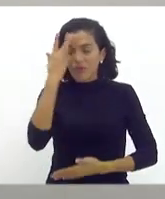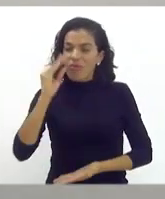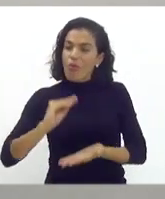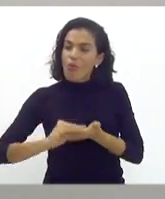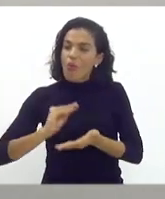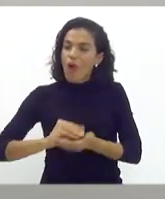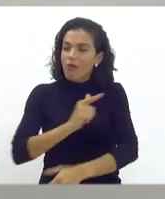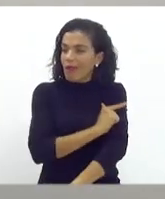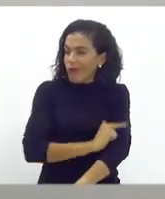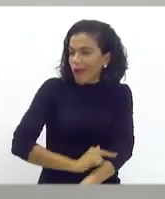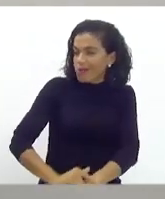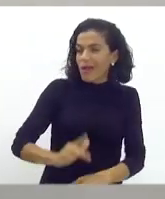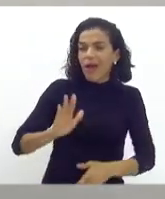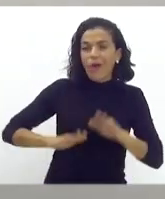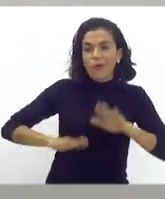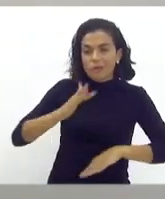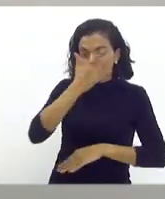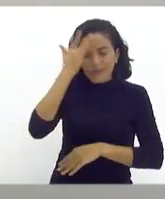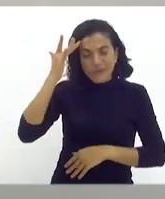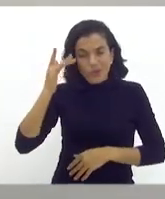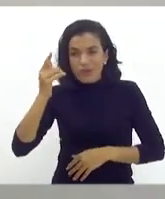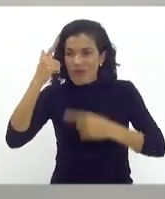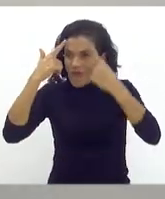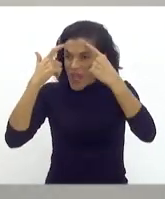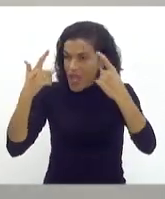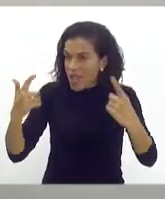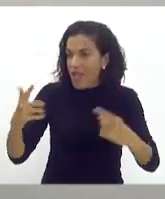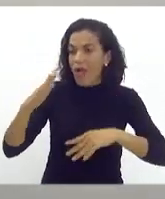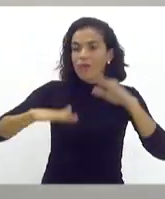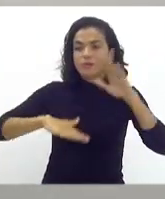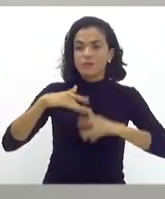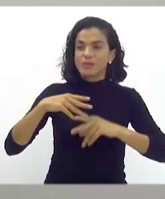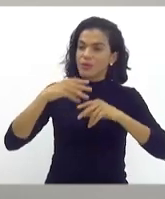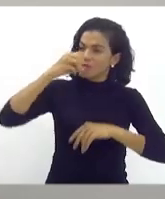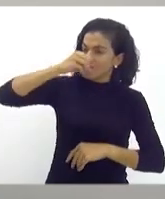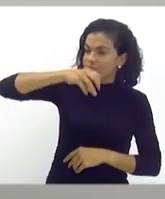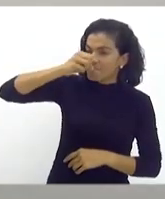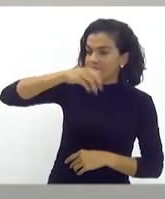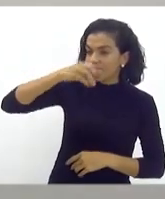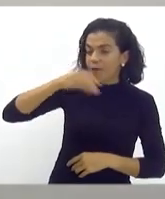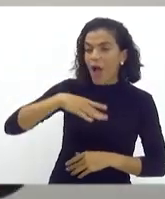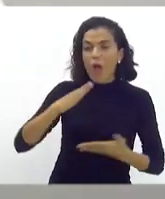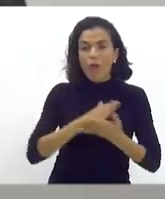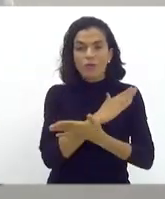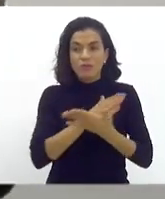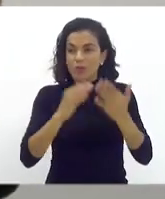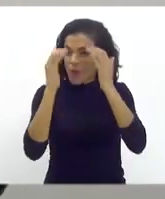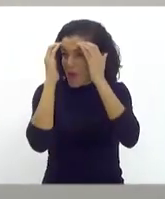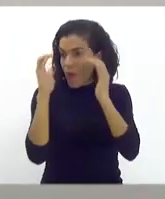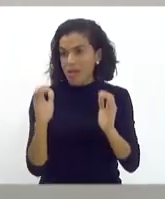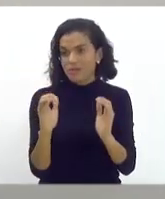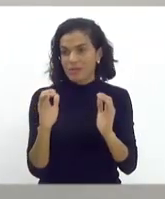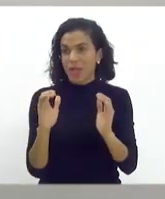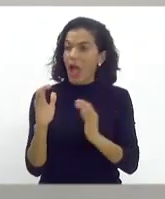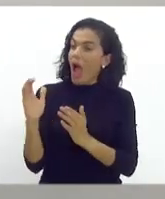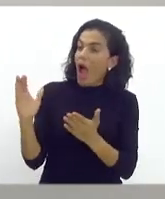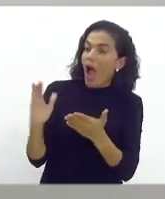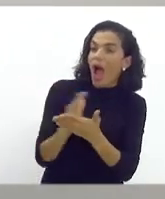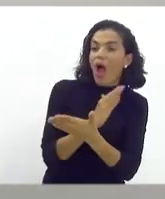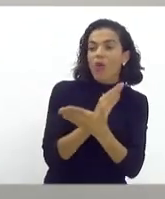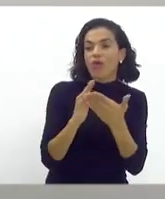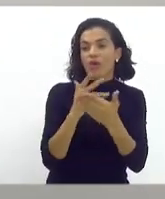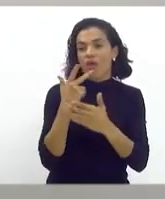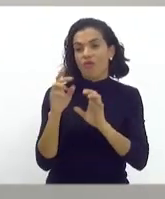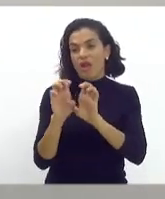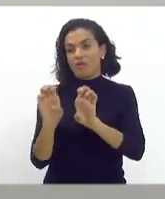algumas pessoas são violentas algumas pessoas são ofensivas as pessoas são desrespeitosas algumas pessoas mas se eu falo